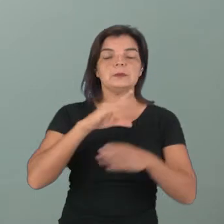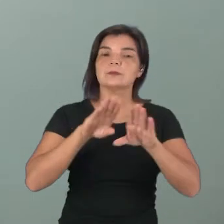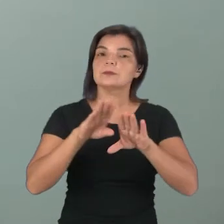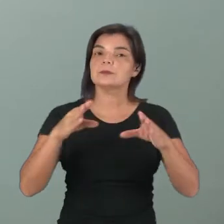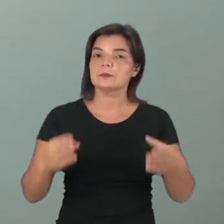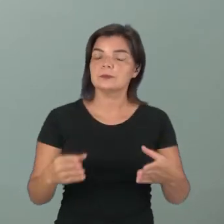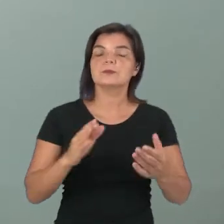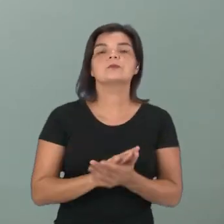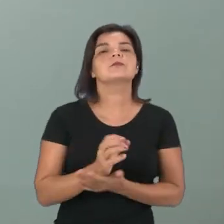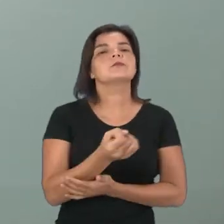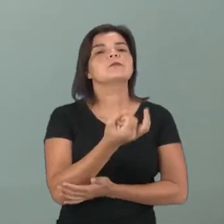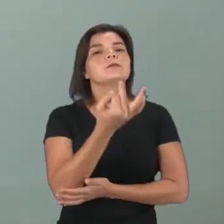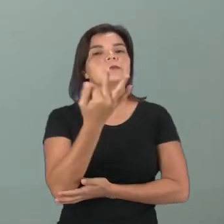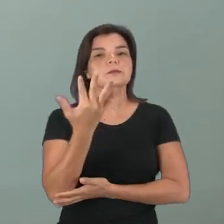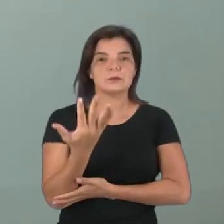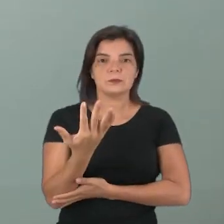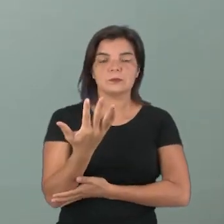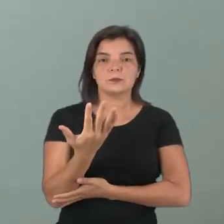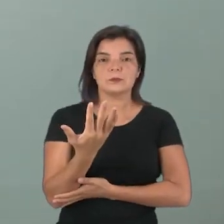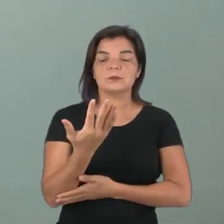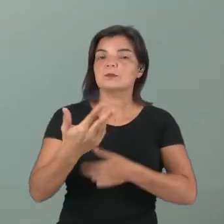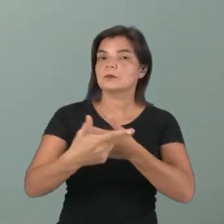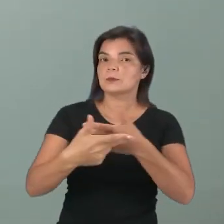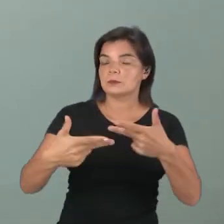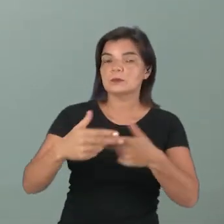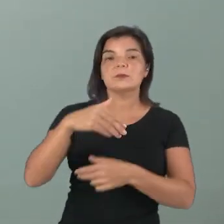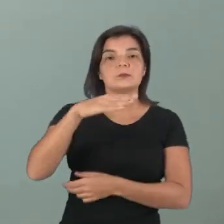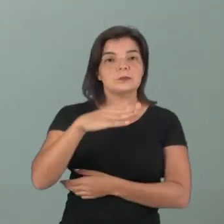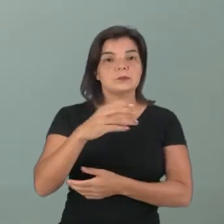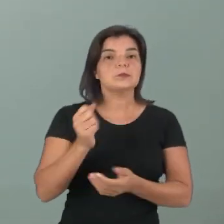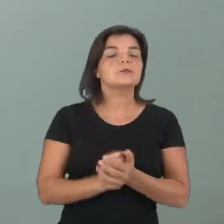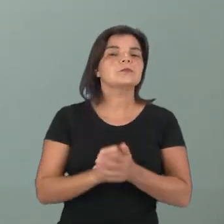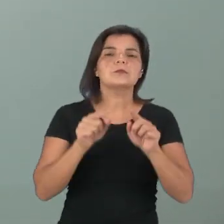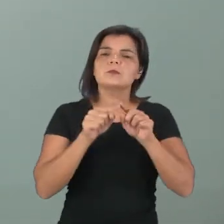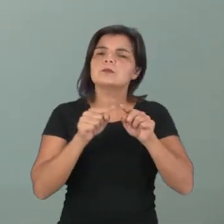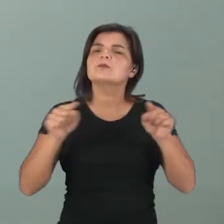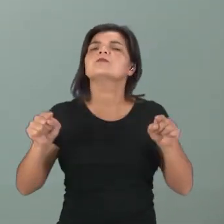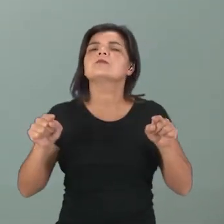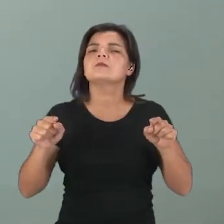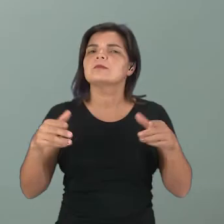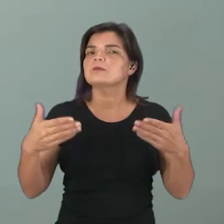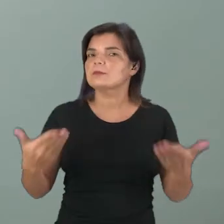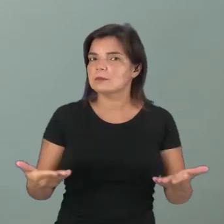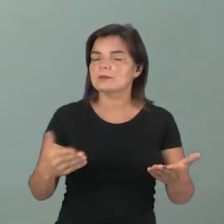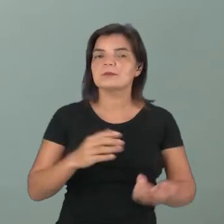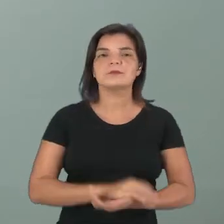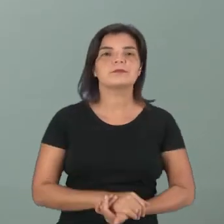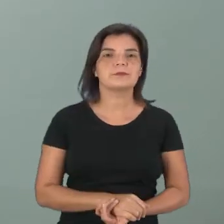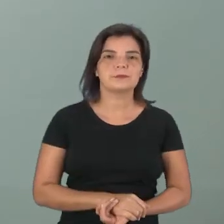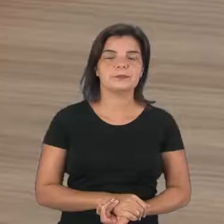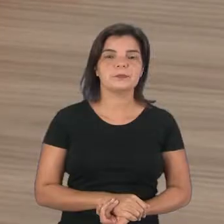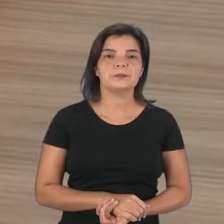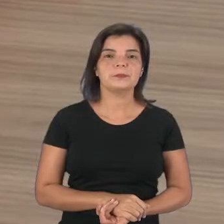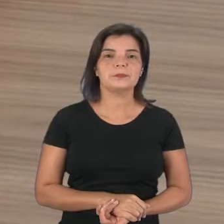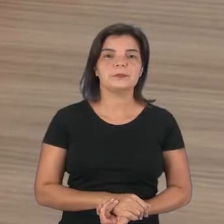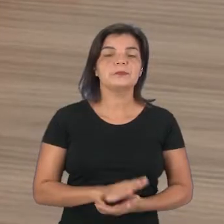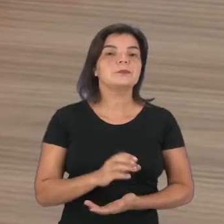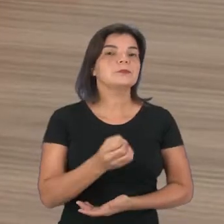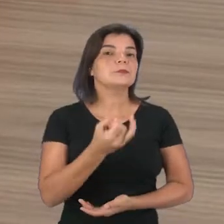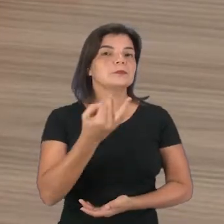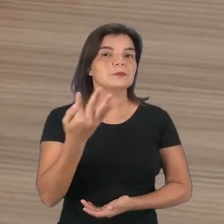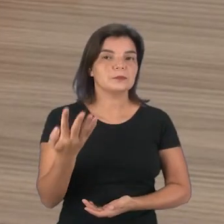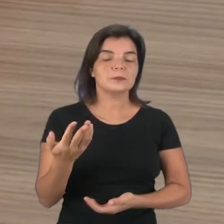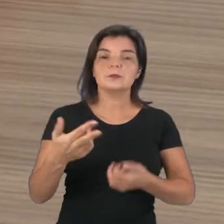na mesa, quais são os objetos mais compridos? Vamos observar?